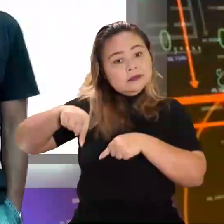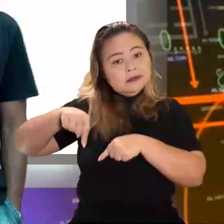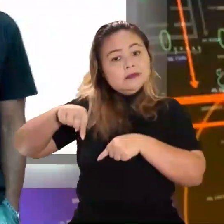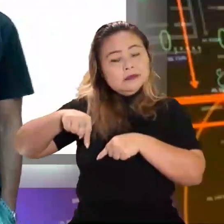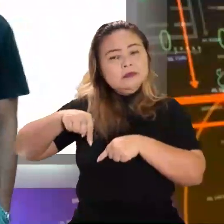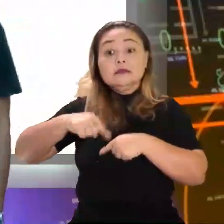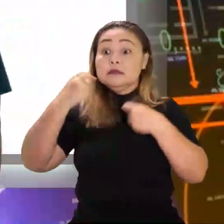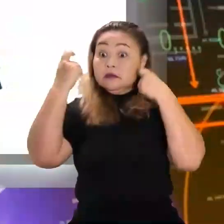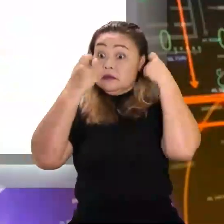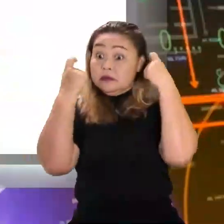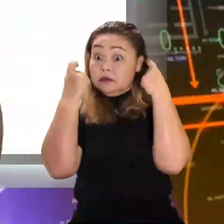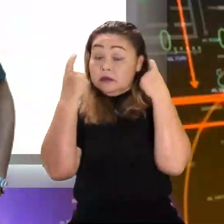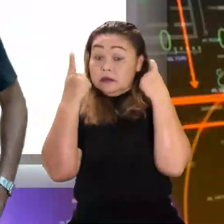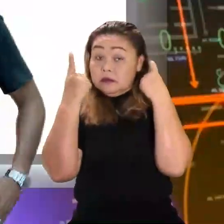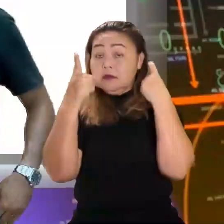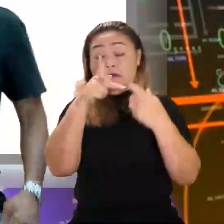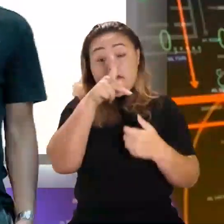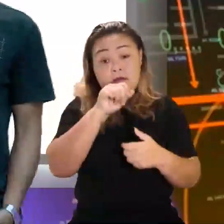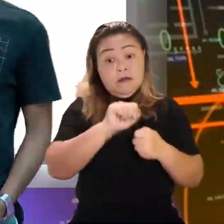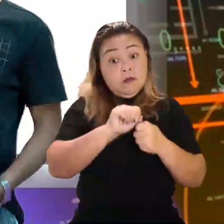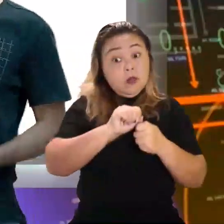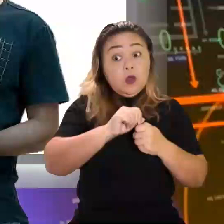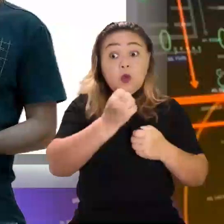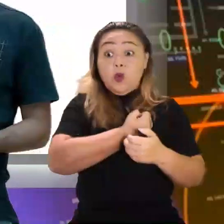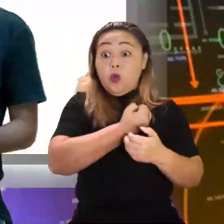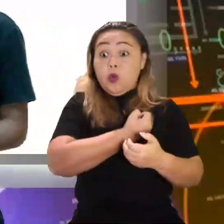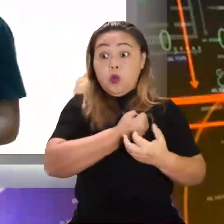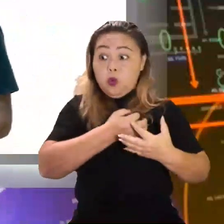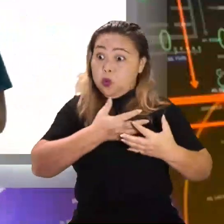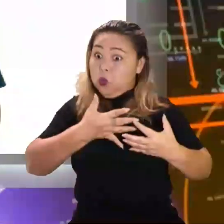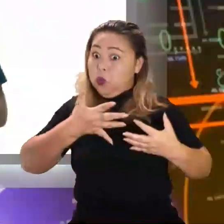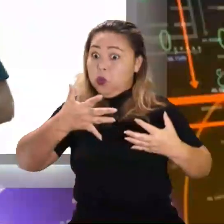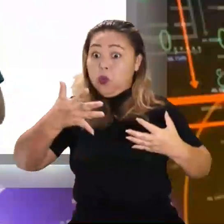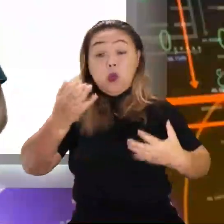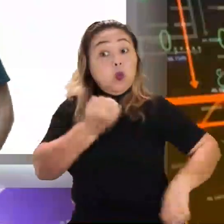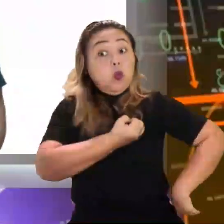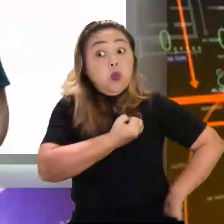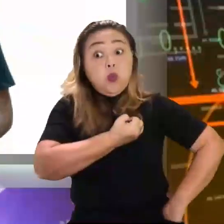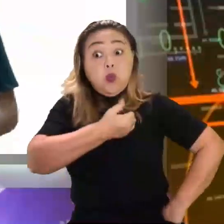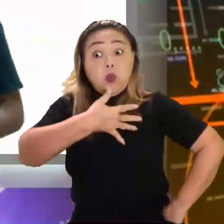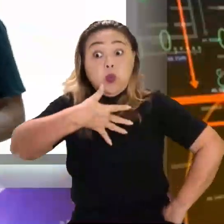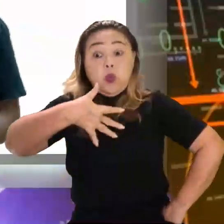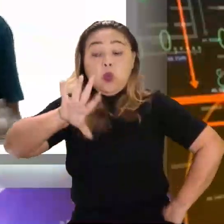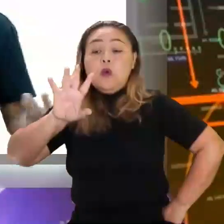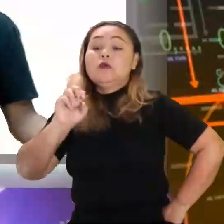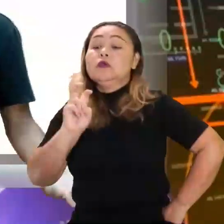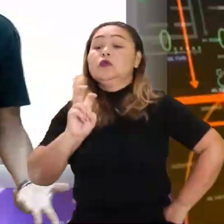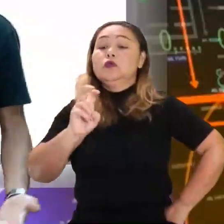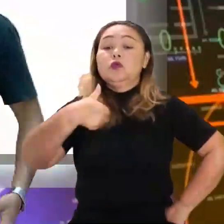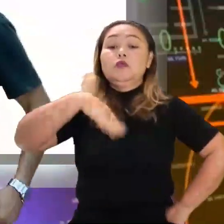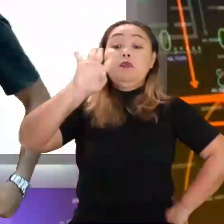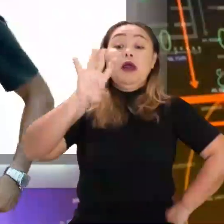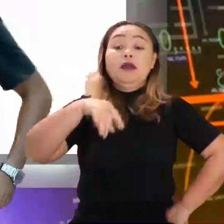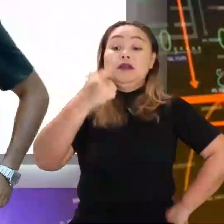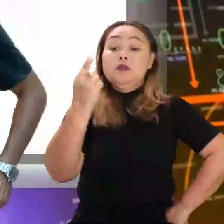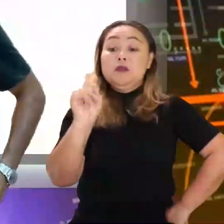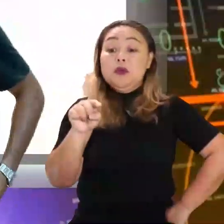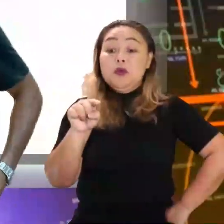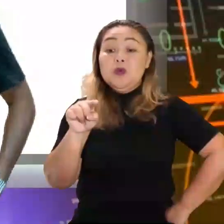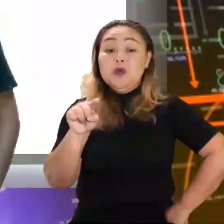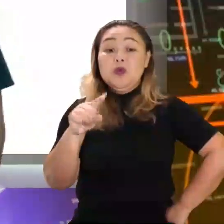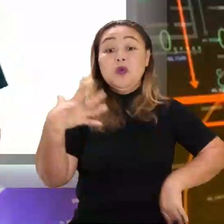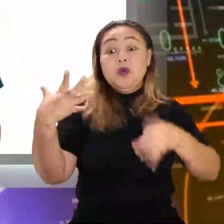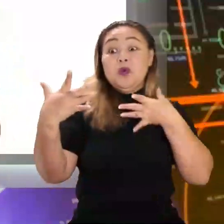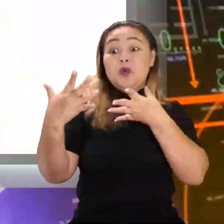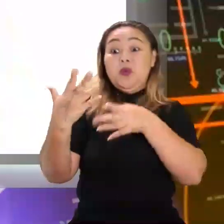eu tô preocupado, porque na PA já dava alto, aqui na PG só o quinto termo já é quase mais de 1000. Imagina